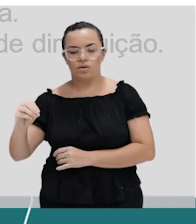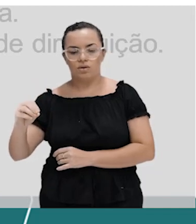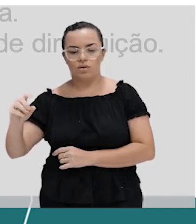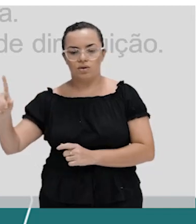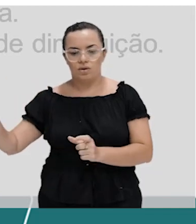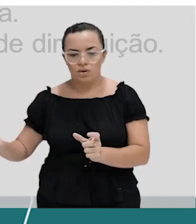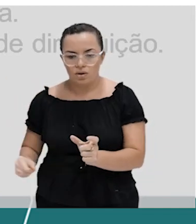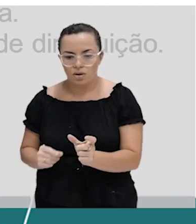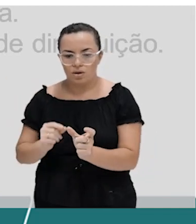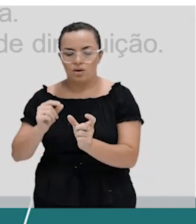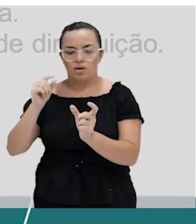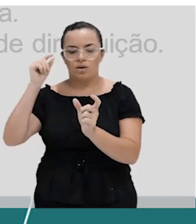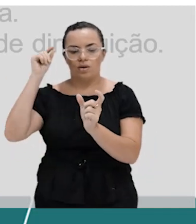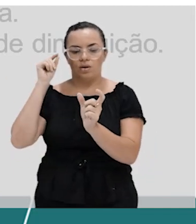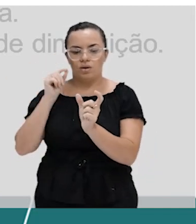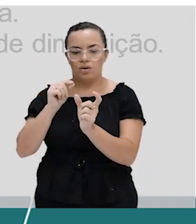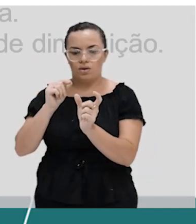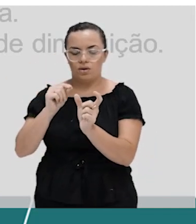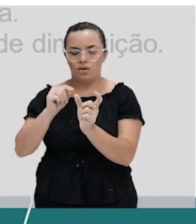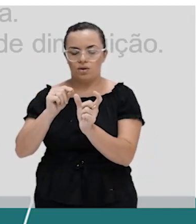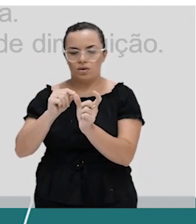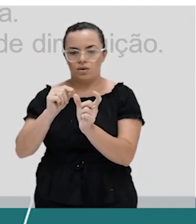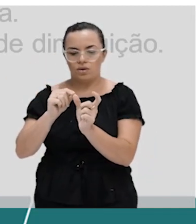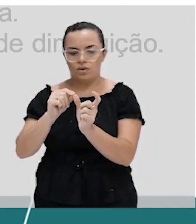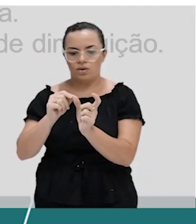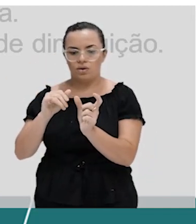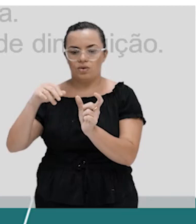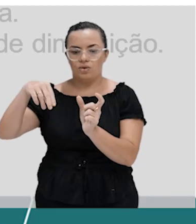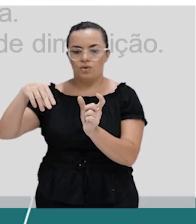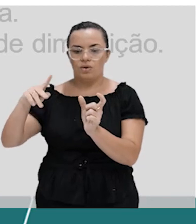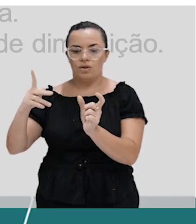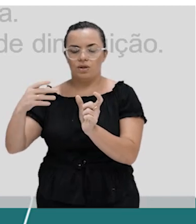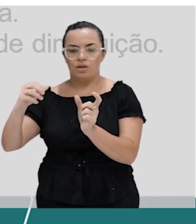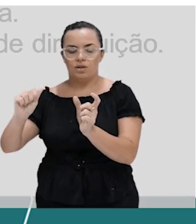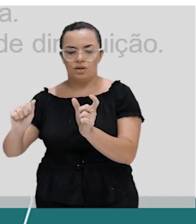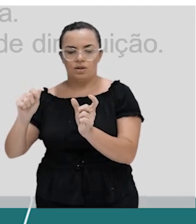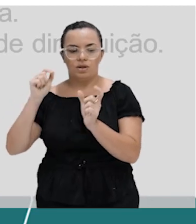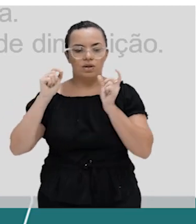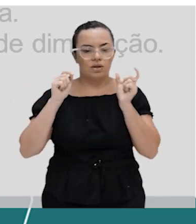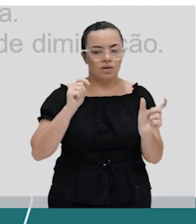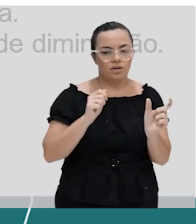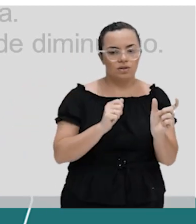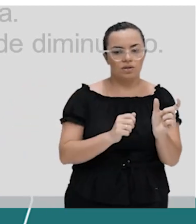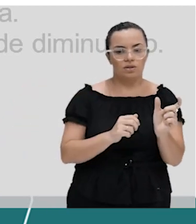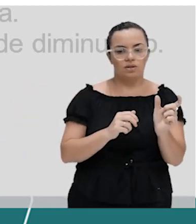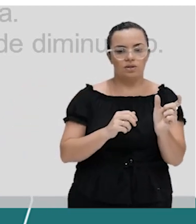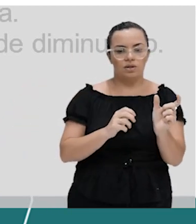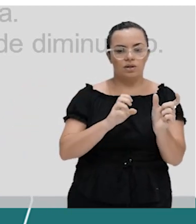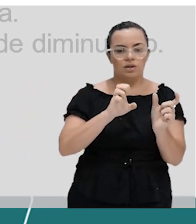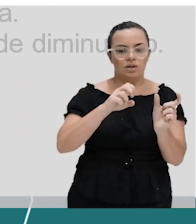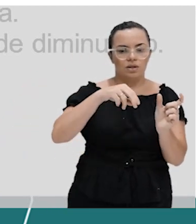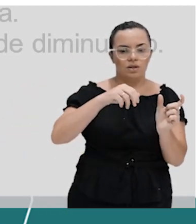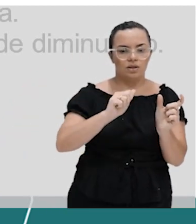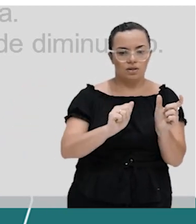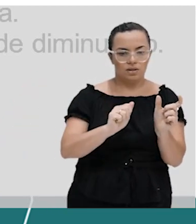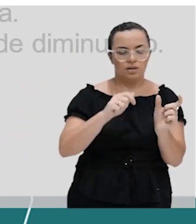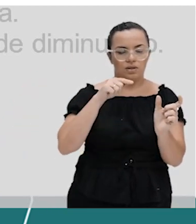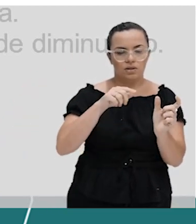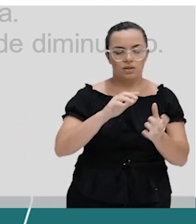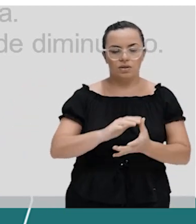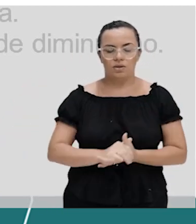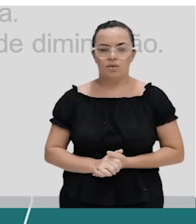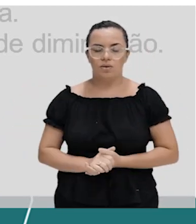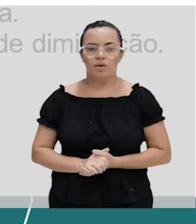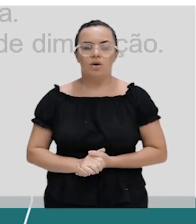de diminuição. Casinha, livrinho, reloginho, mãozinha. Não, quando a gente está falando de